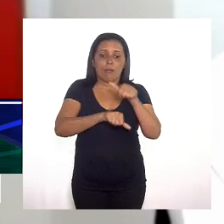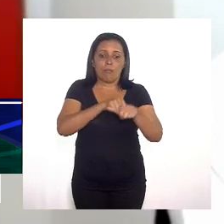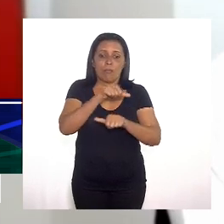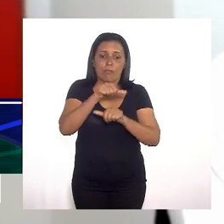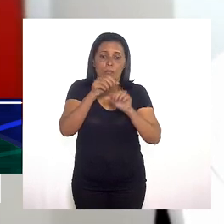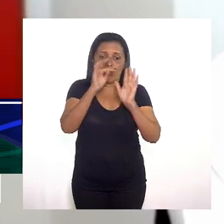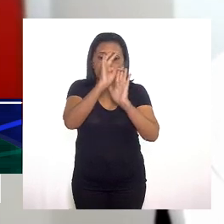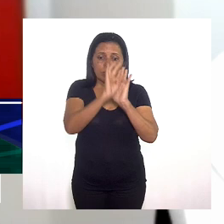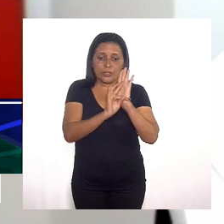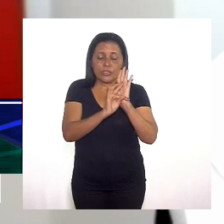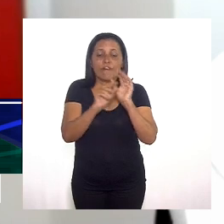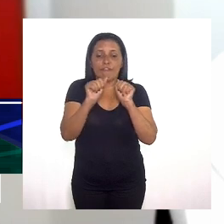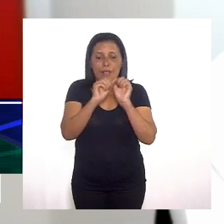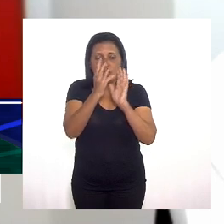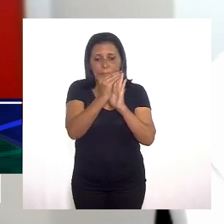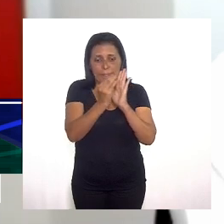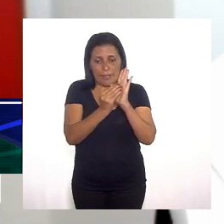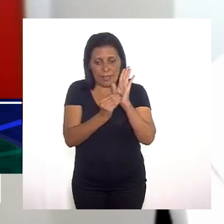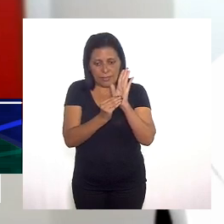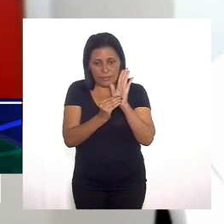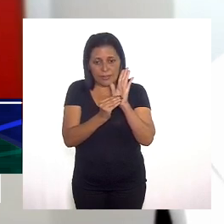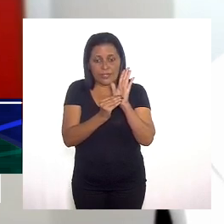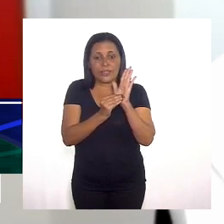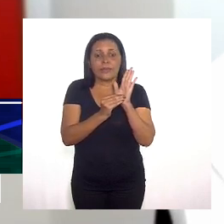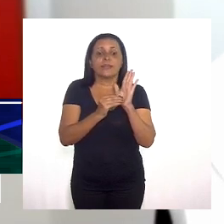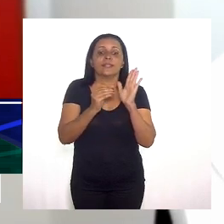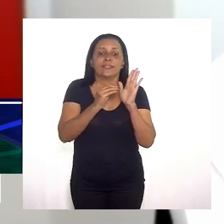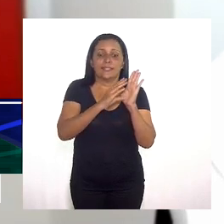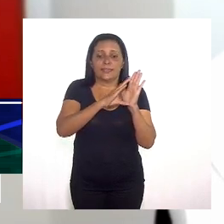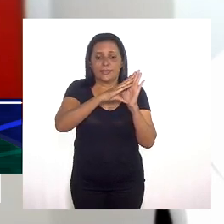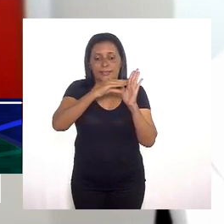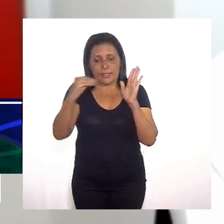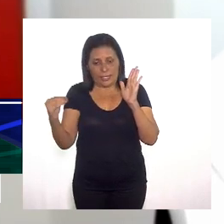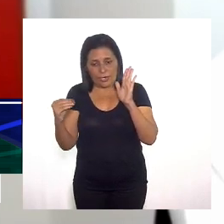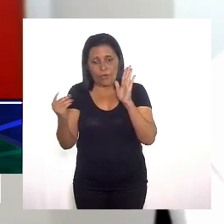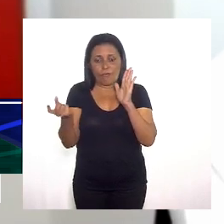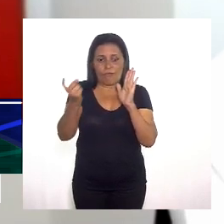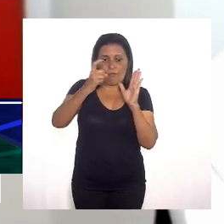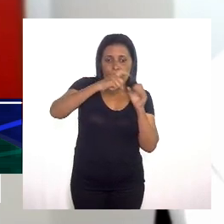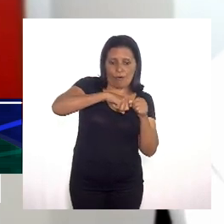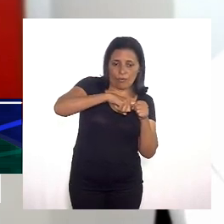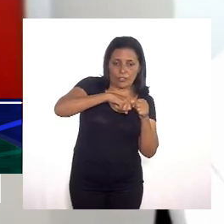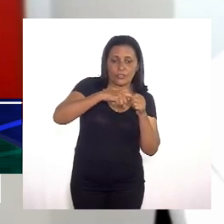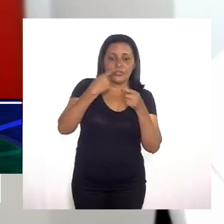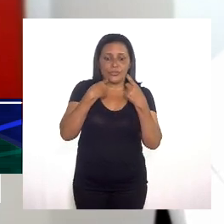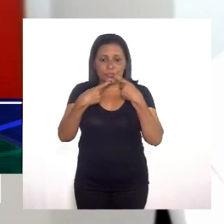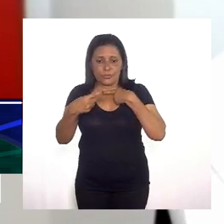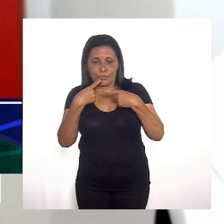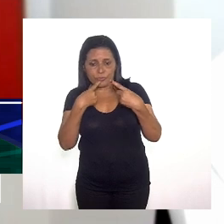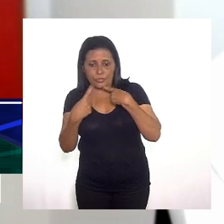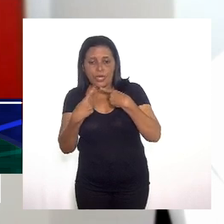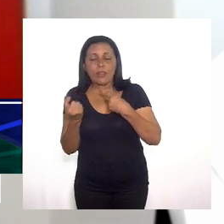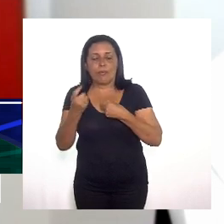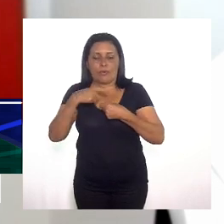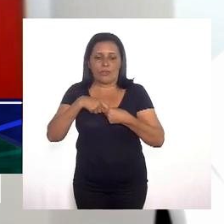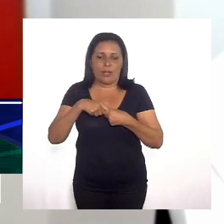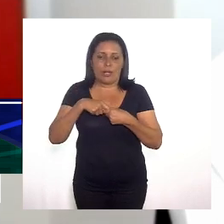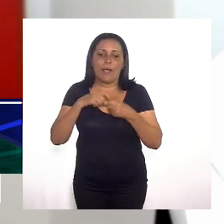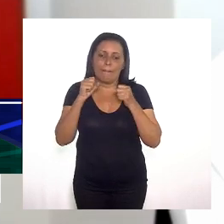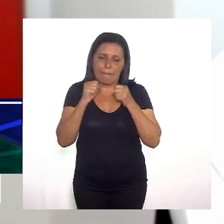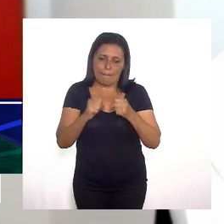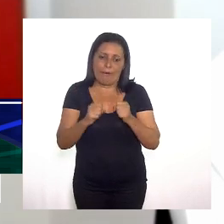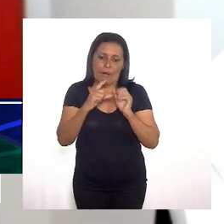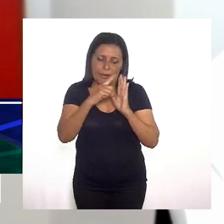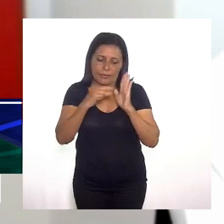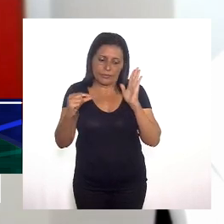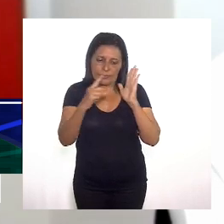tem que fazer a emenda, ele sai de pauta, quando voltar, a gente discute as emendas. Se for o contrário, aí Vossa Excelência poderá destacar